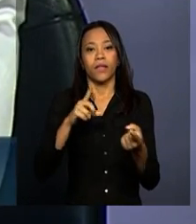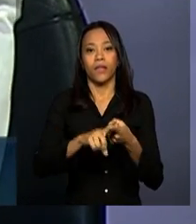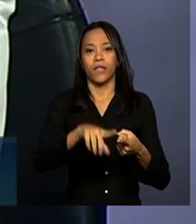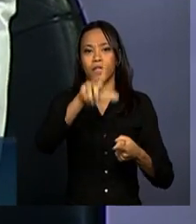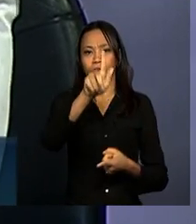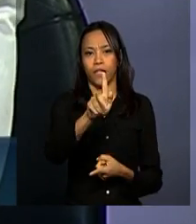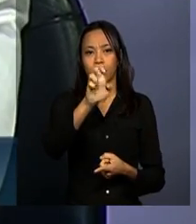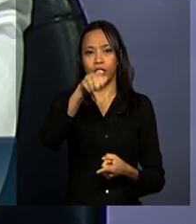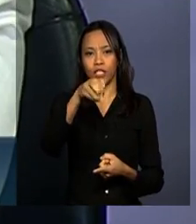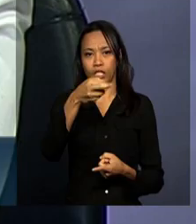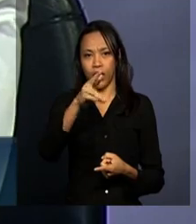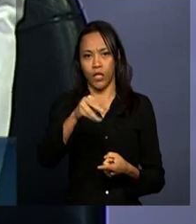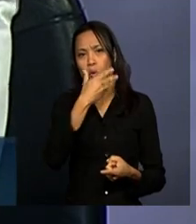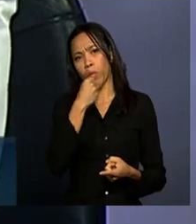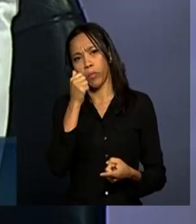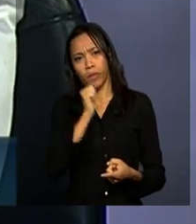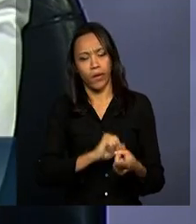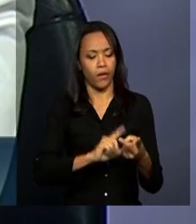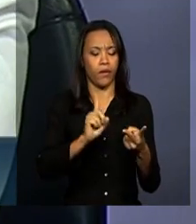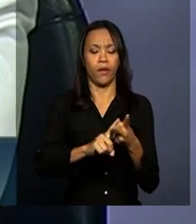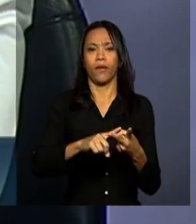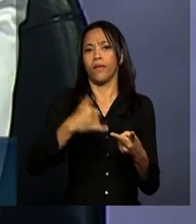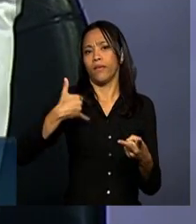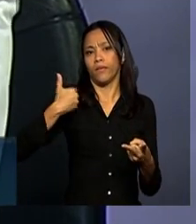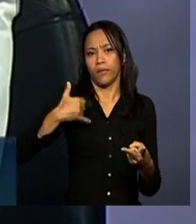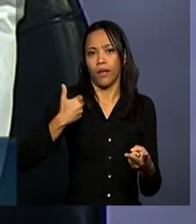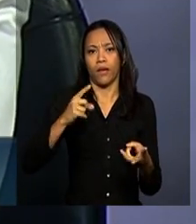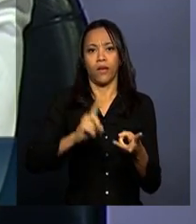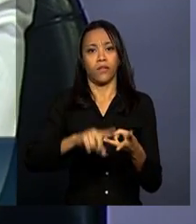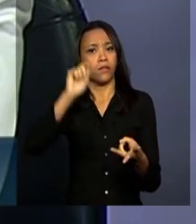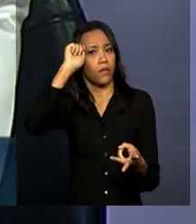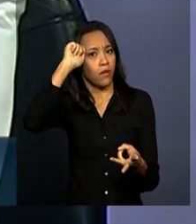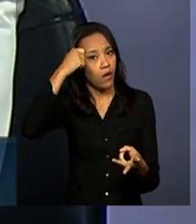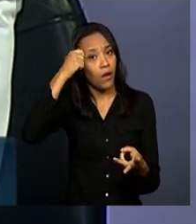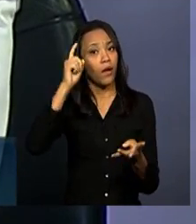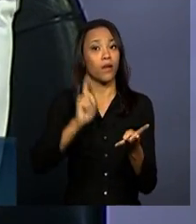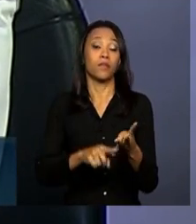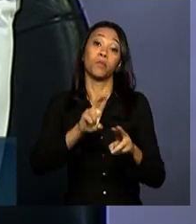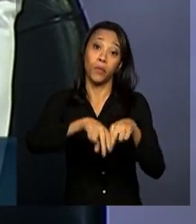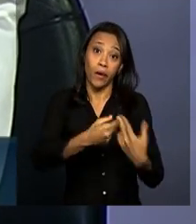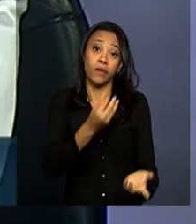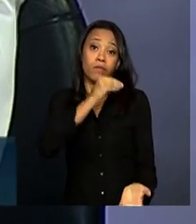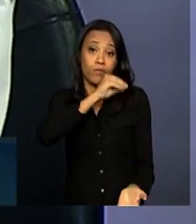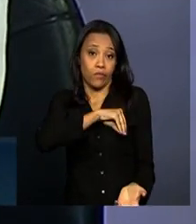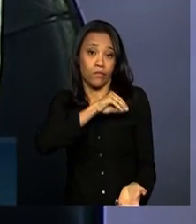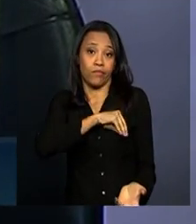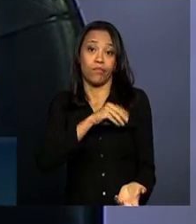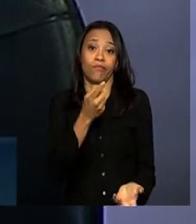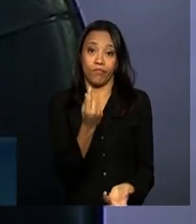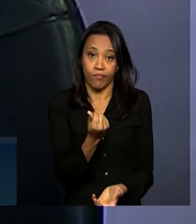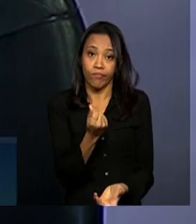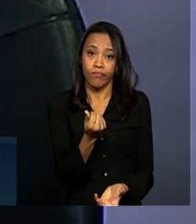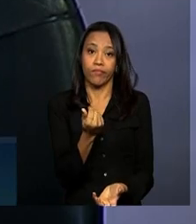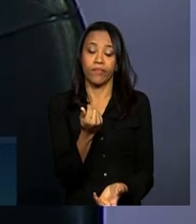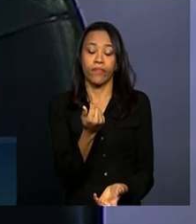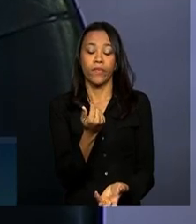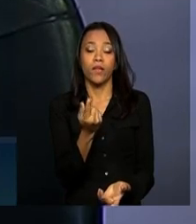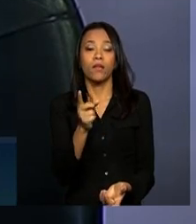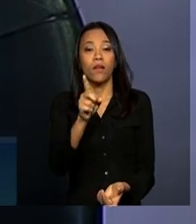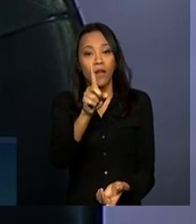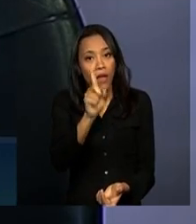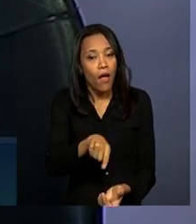de raça, de idade, de território, de renda, e é